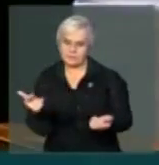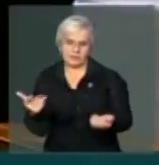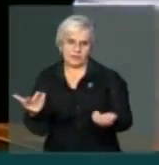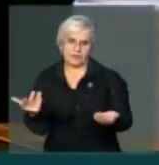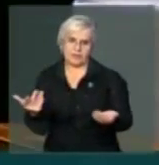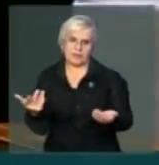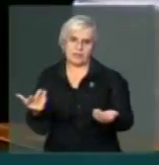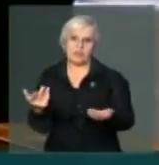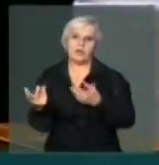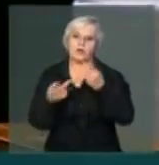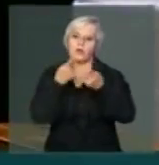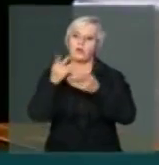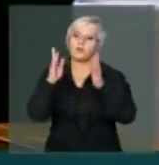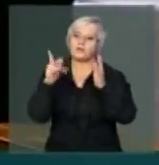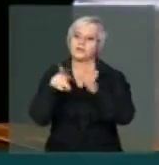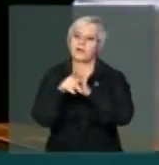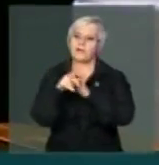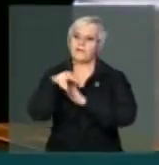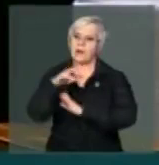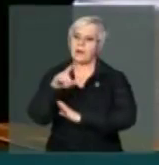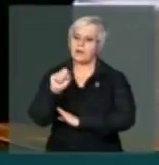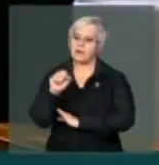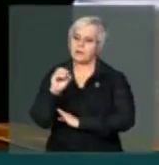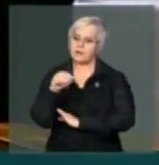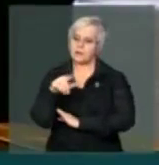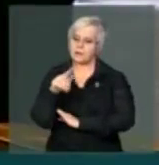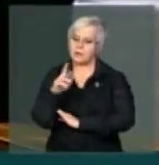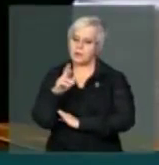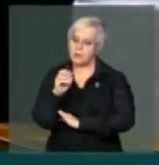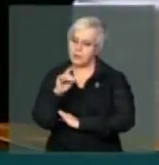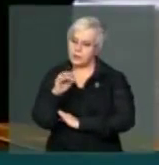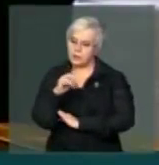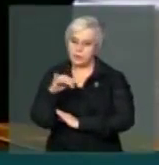Afinal, como bem disse Nelson Rodrigues, toda